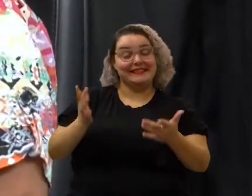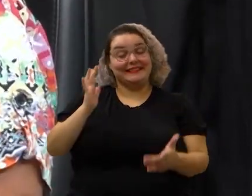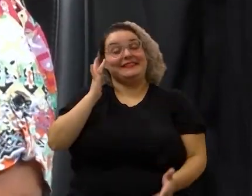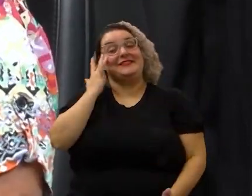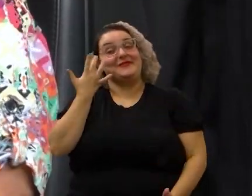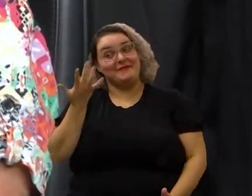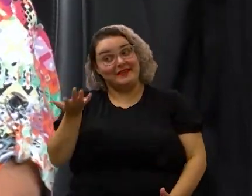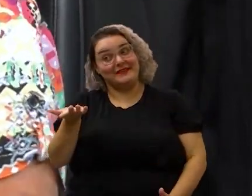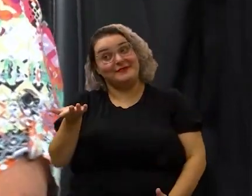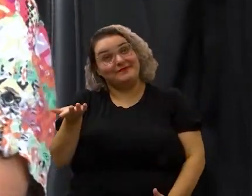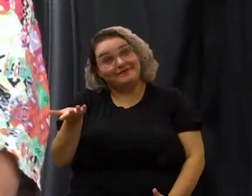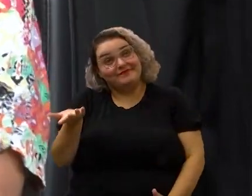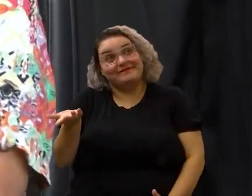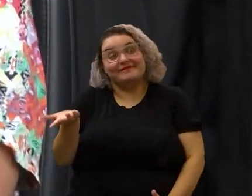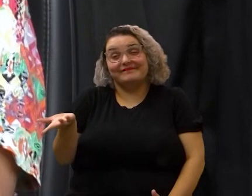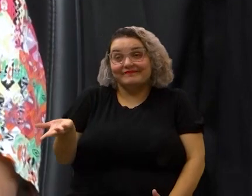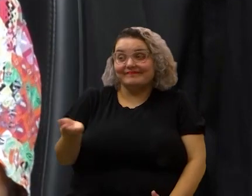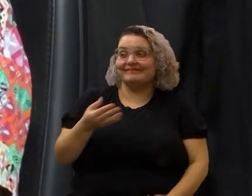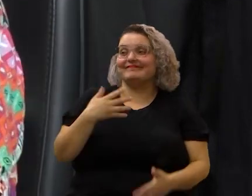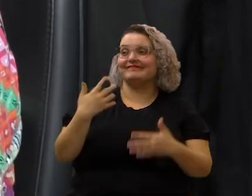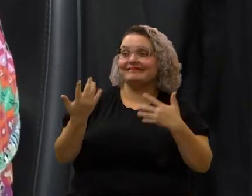eu acho